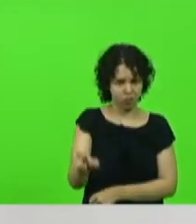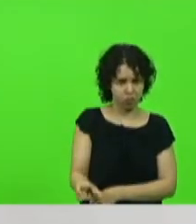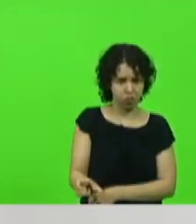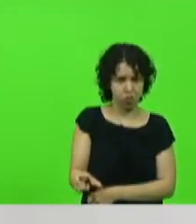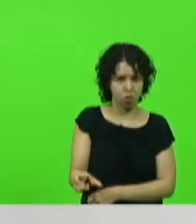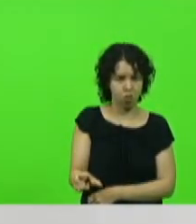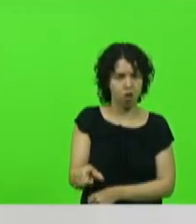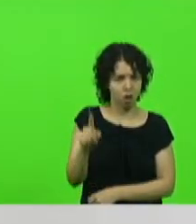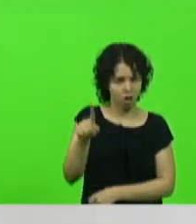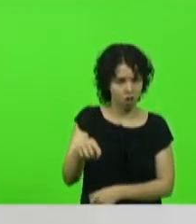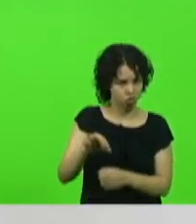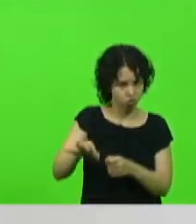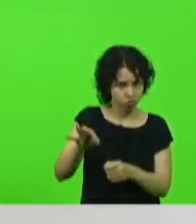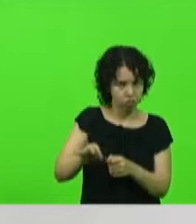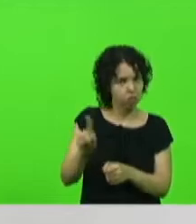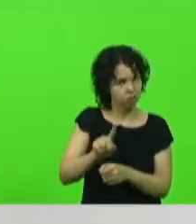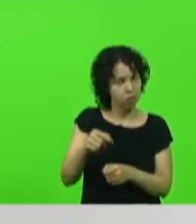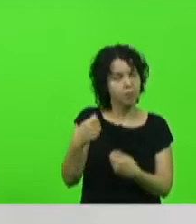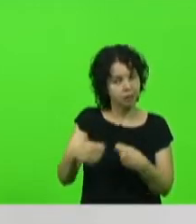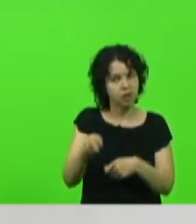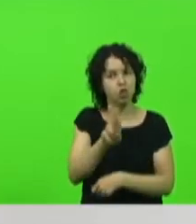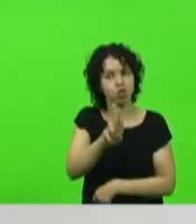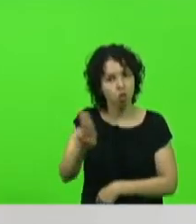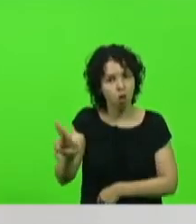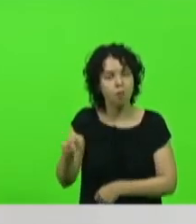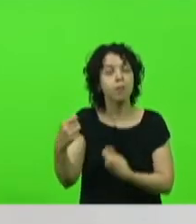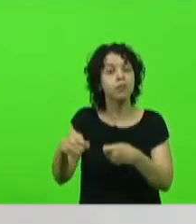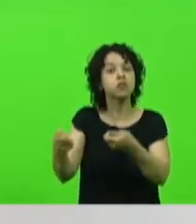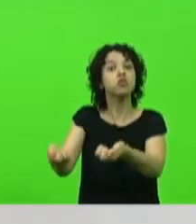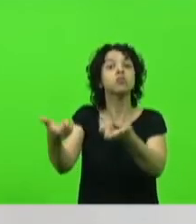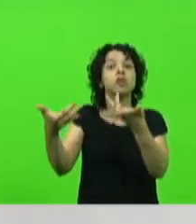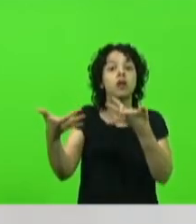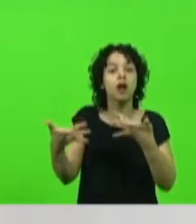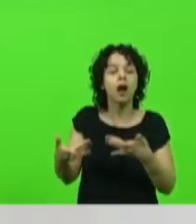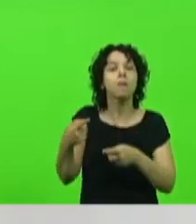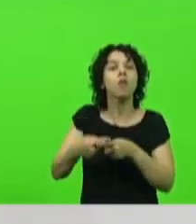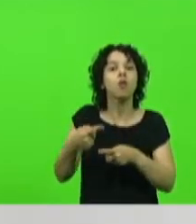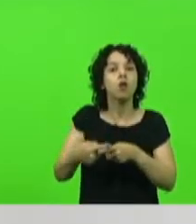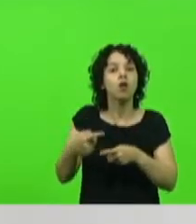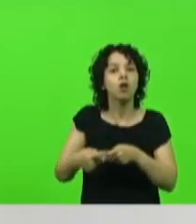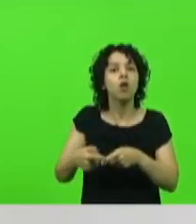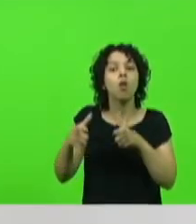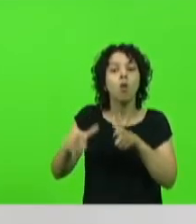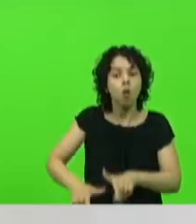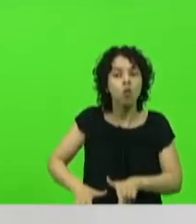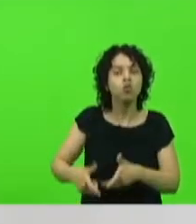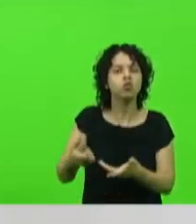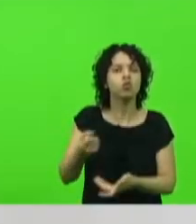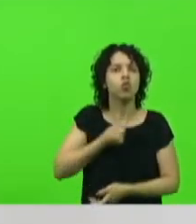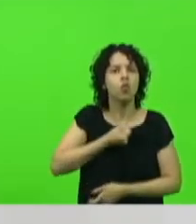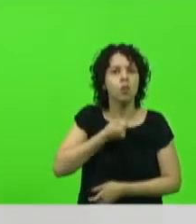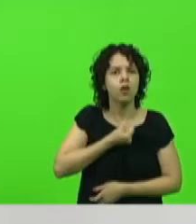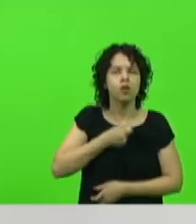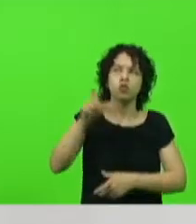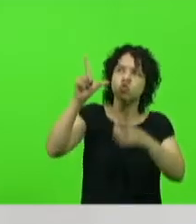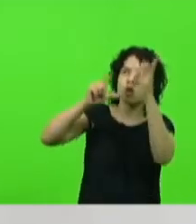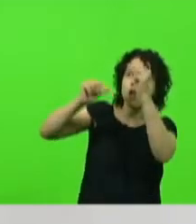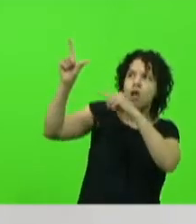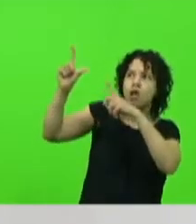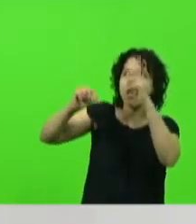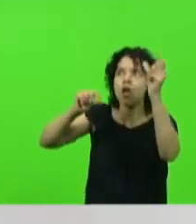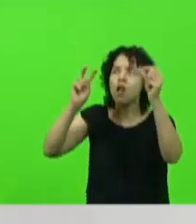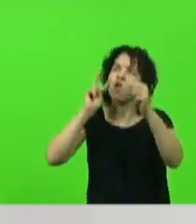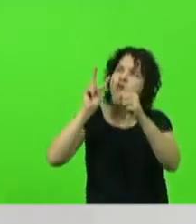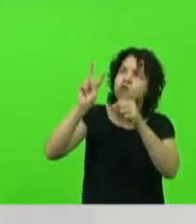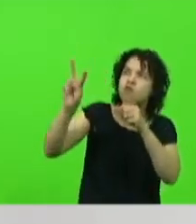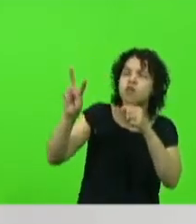uma instituição, ela tem que ter um nome. E ela tem que explicar o porquê, de onde que tirou esse número. Se for das estrelas, se foi algo